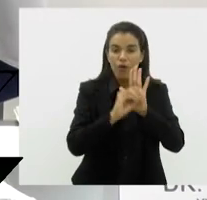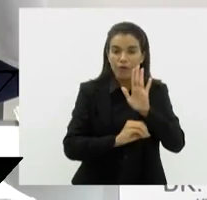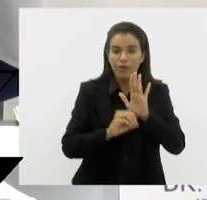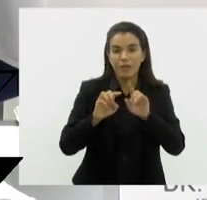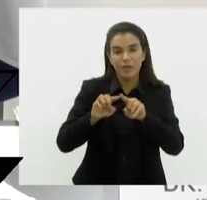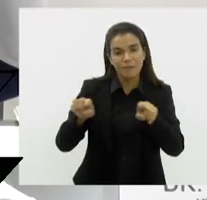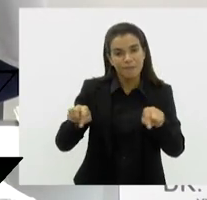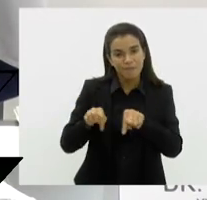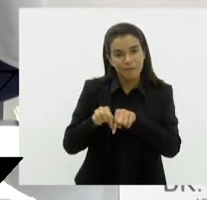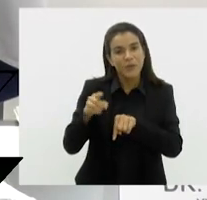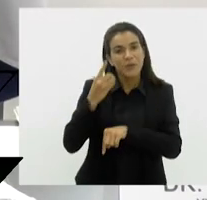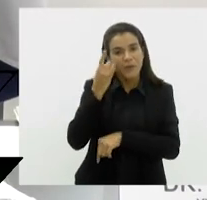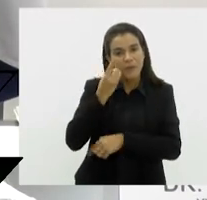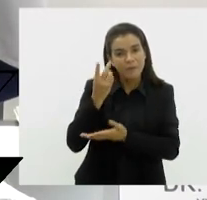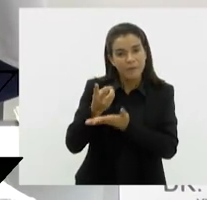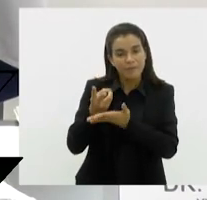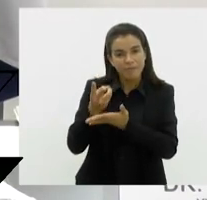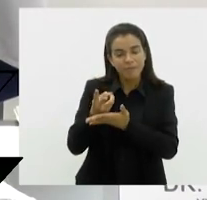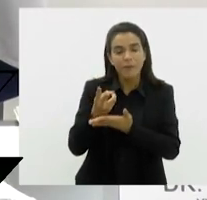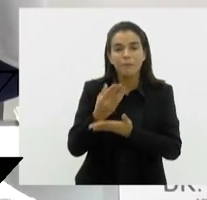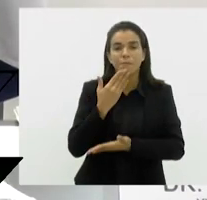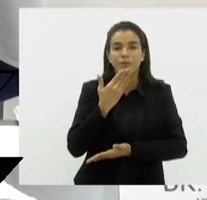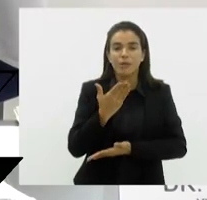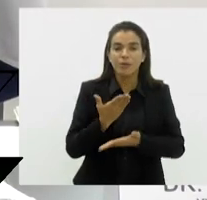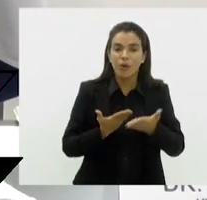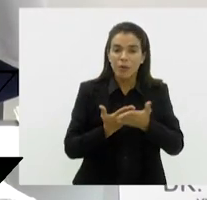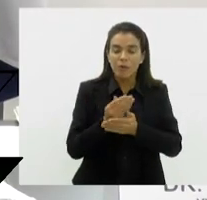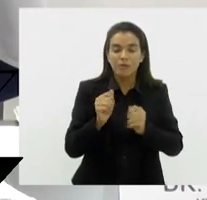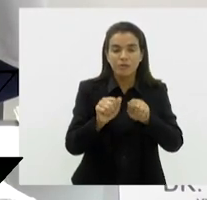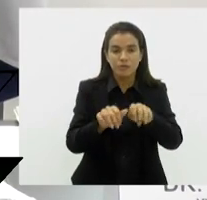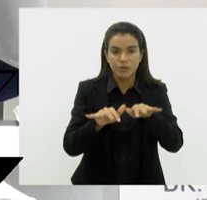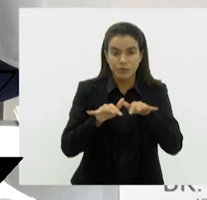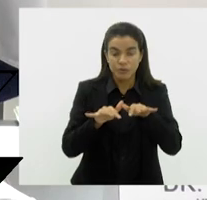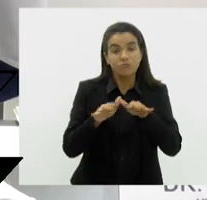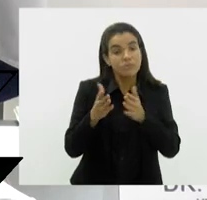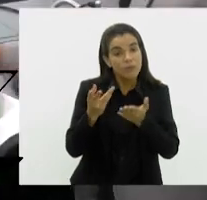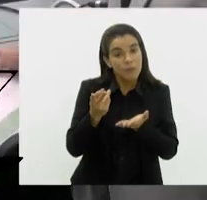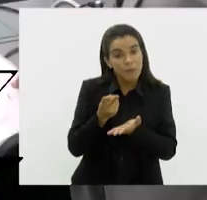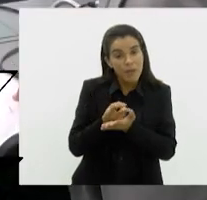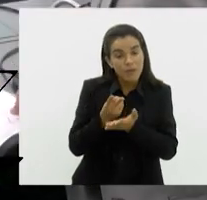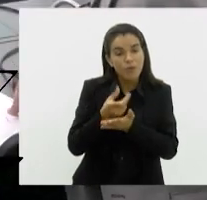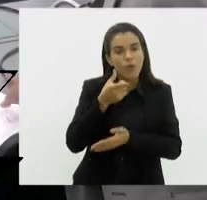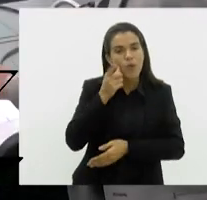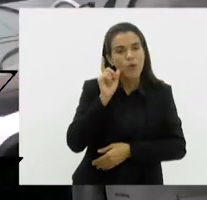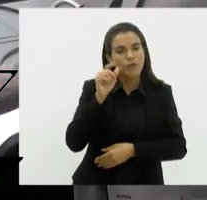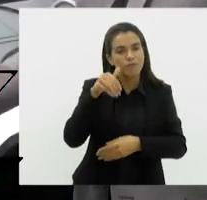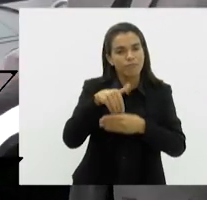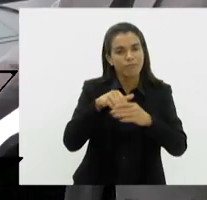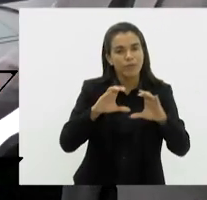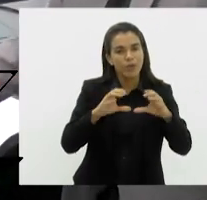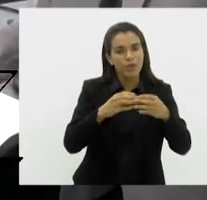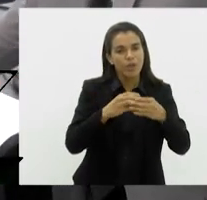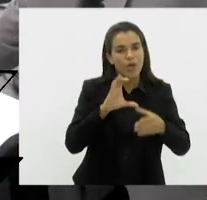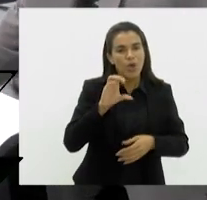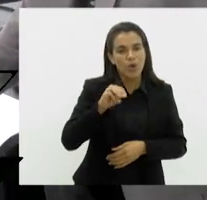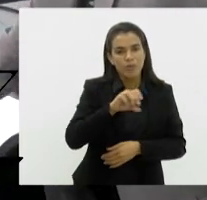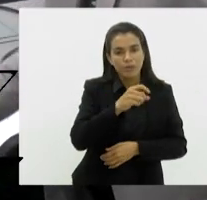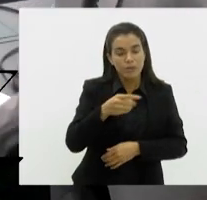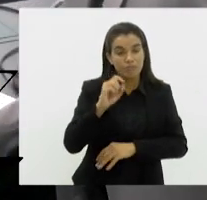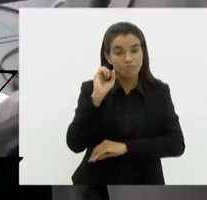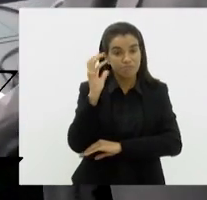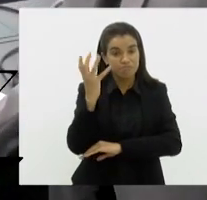deputado Rosenberg solicitando a aprovação de uma audiência. E isso que foi votado ontem na Comissão de Meio